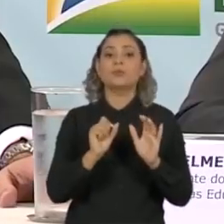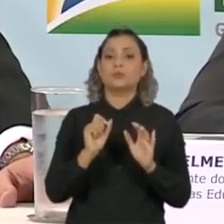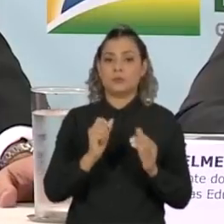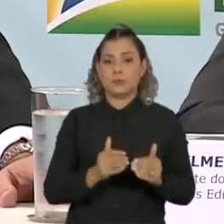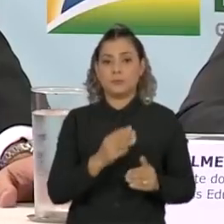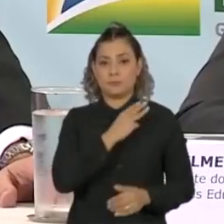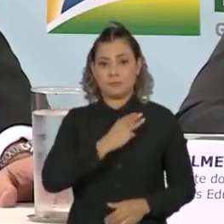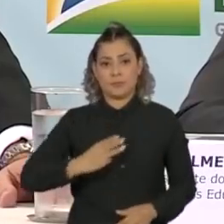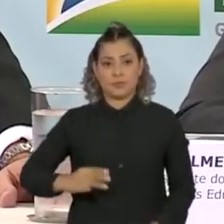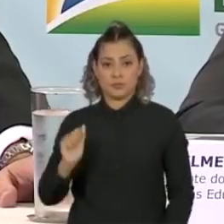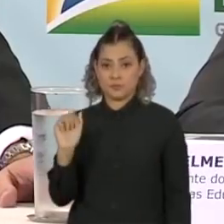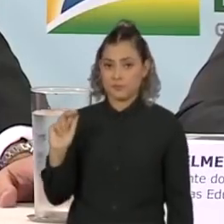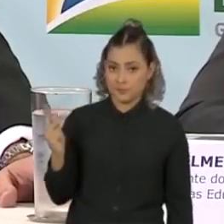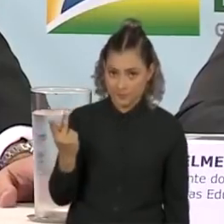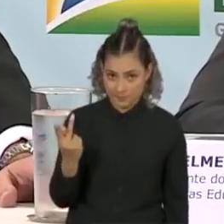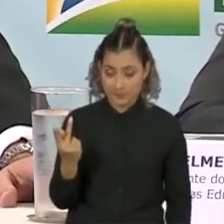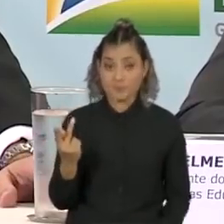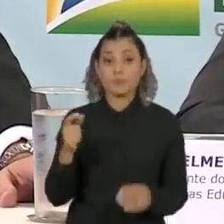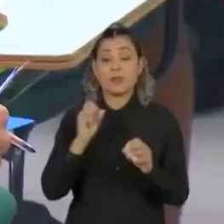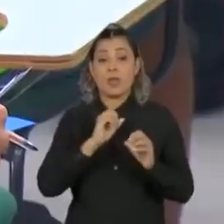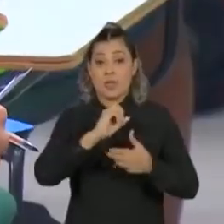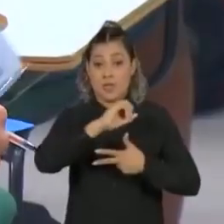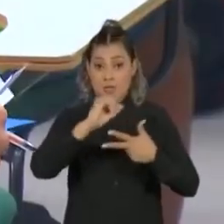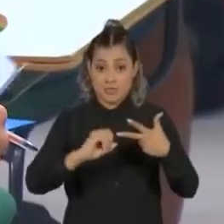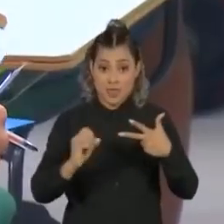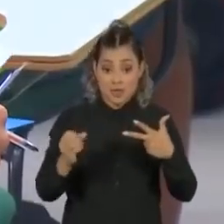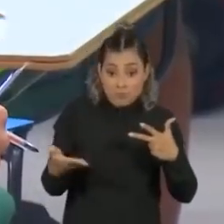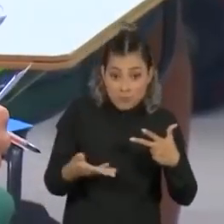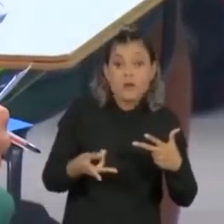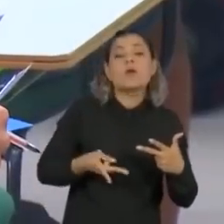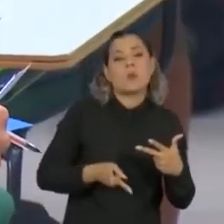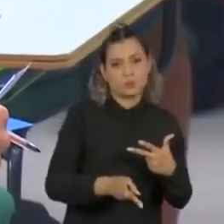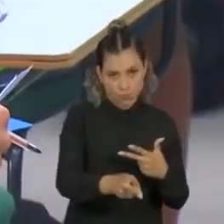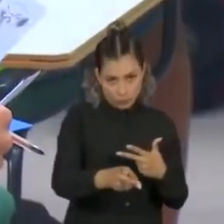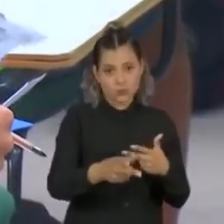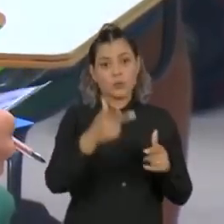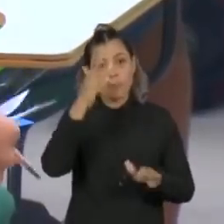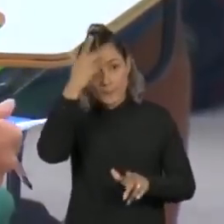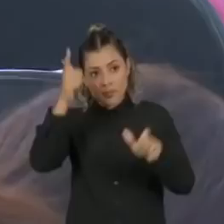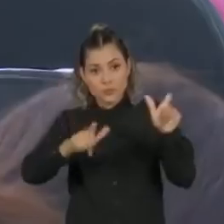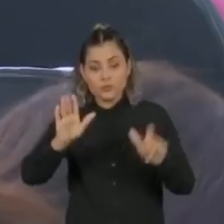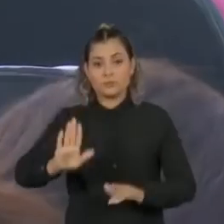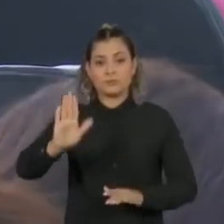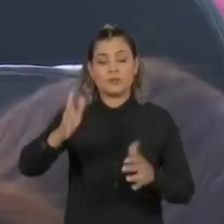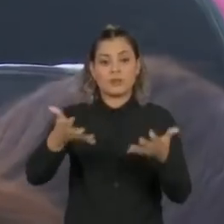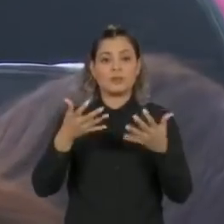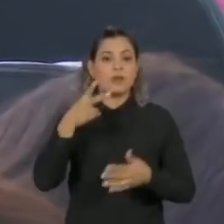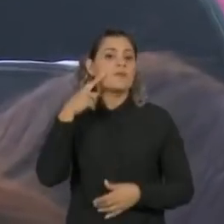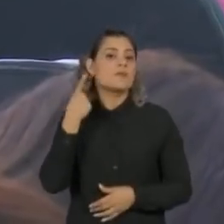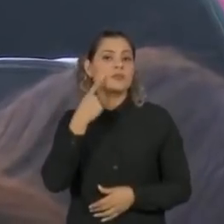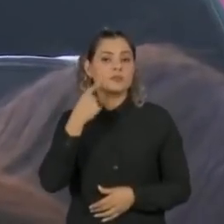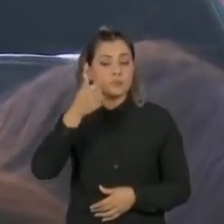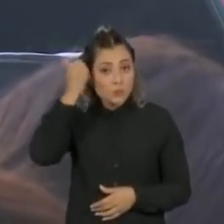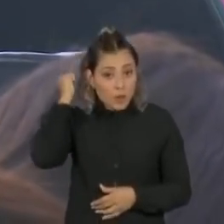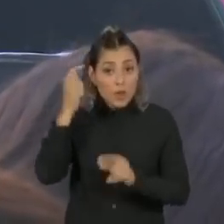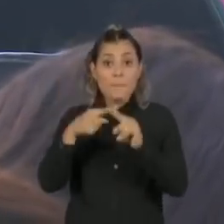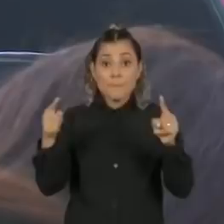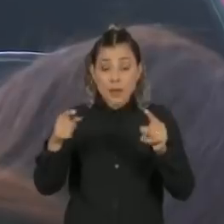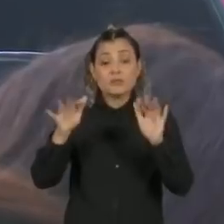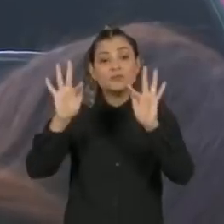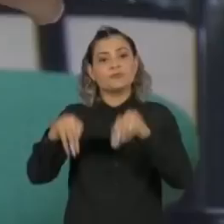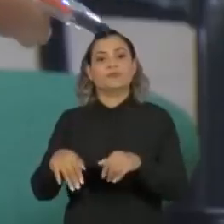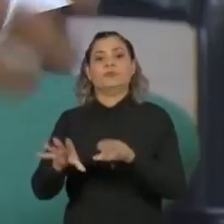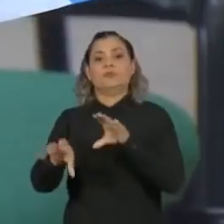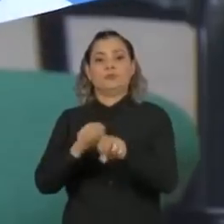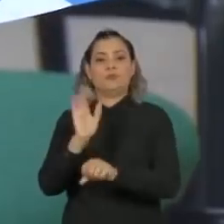Educação, Abraham Weintraub. O Enem atual continuaria existindo para os candidatos que pretendem prestar vestibular, mas já terminaram o